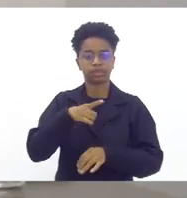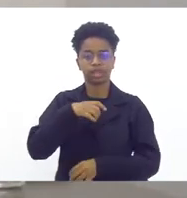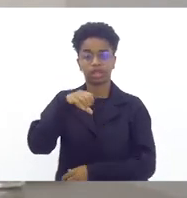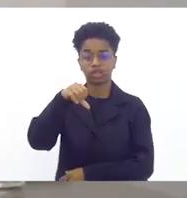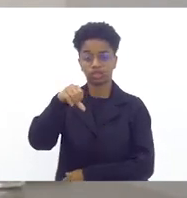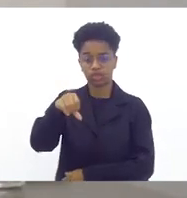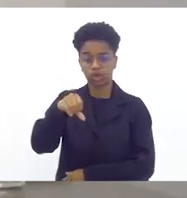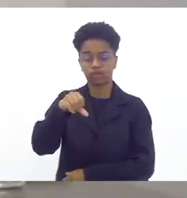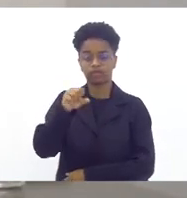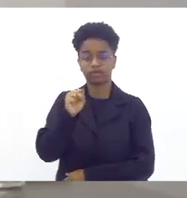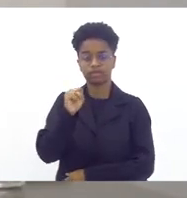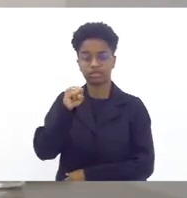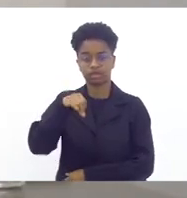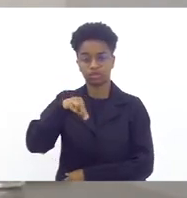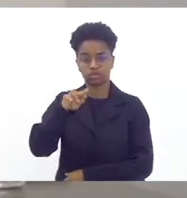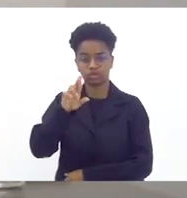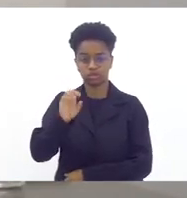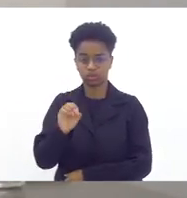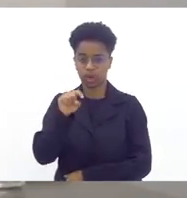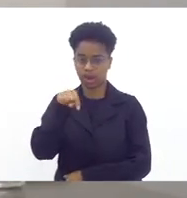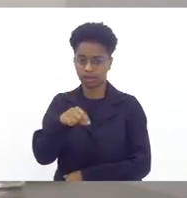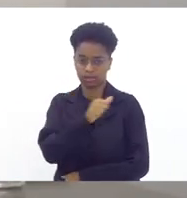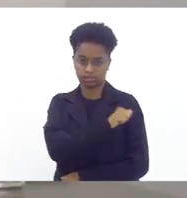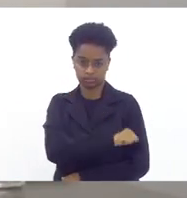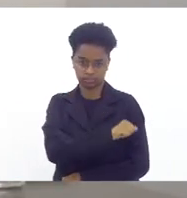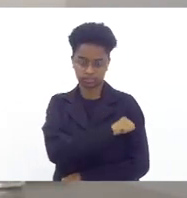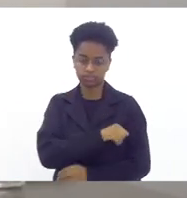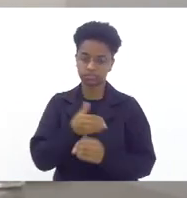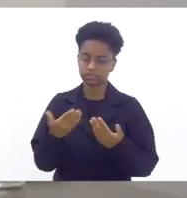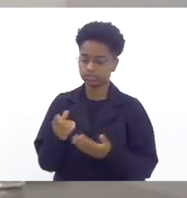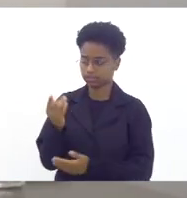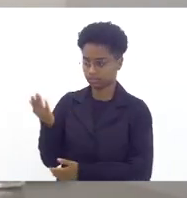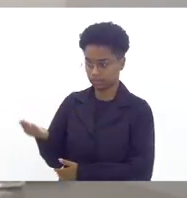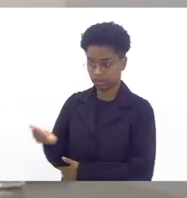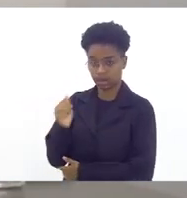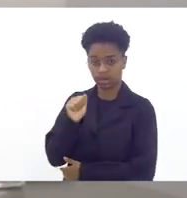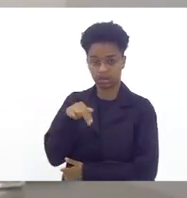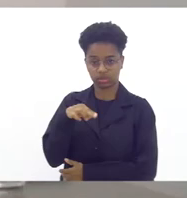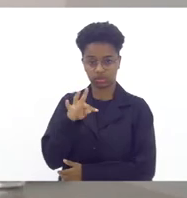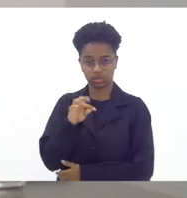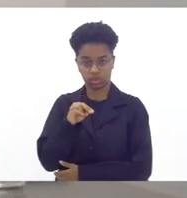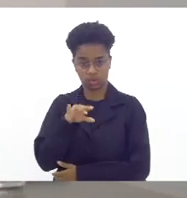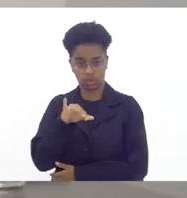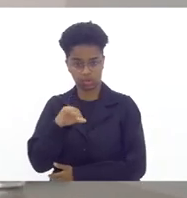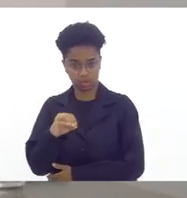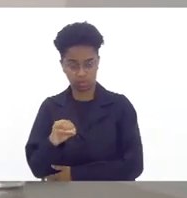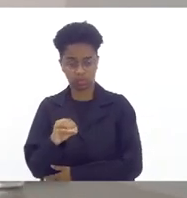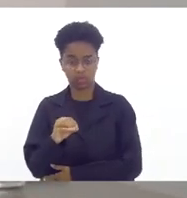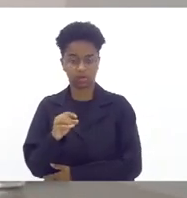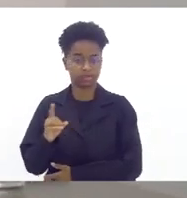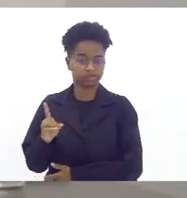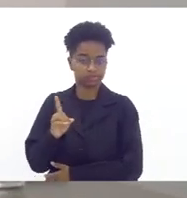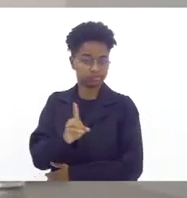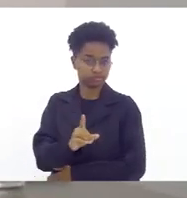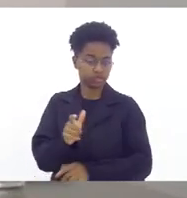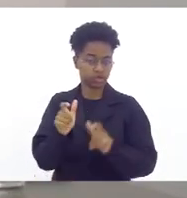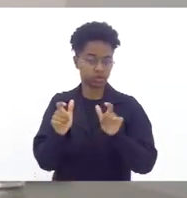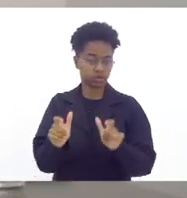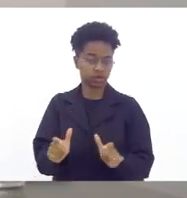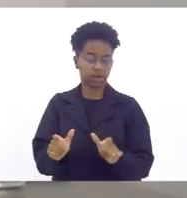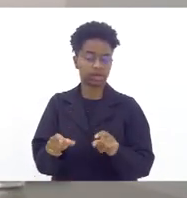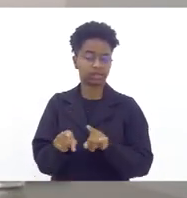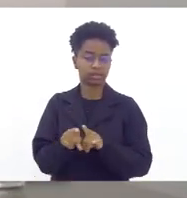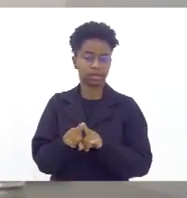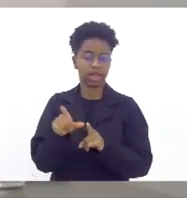Simpro no Estado do Rio de Janeiro. O Antônio ocupa o espaço assim como um